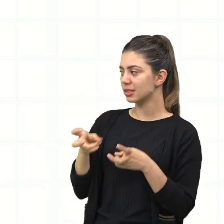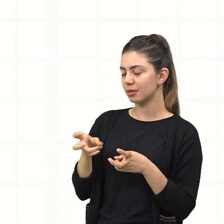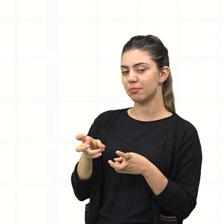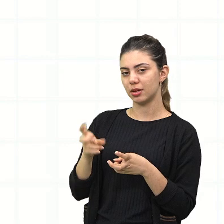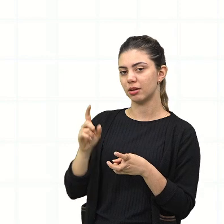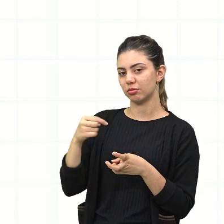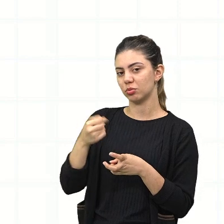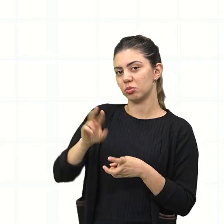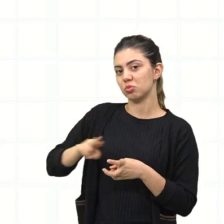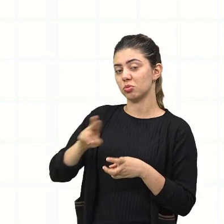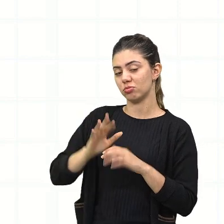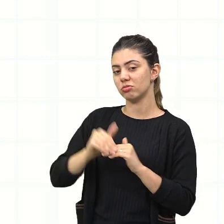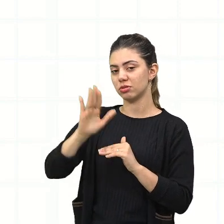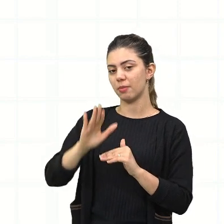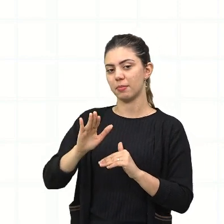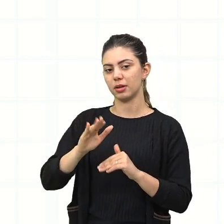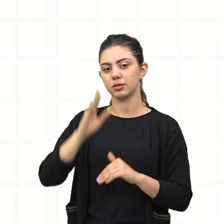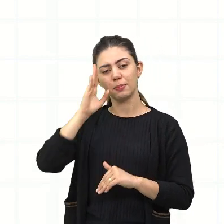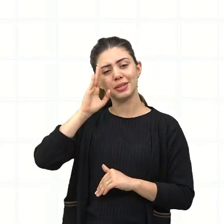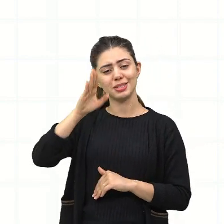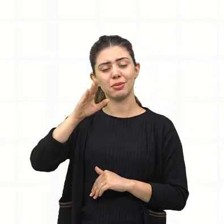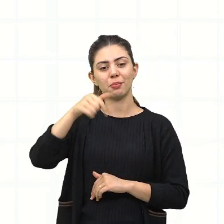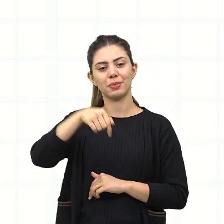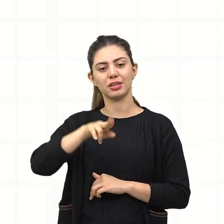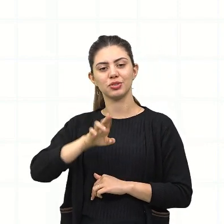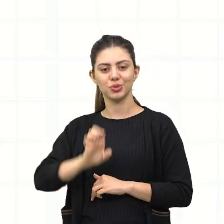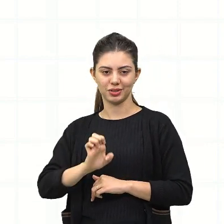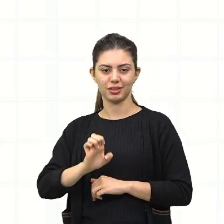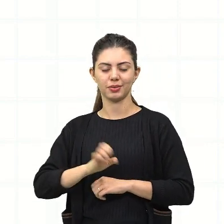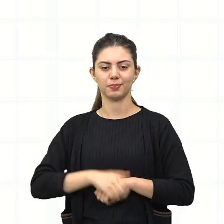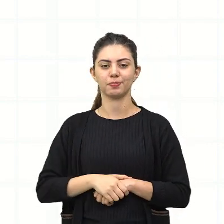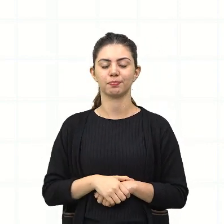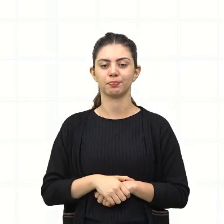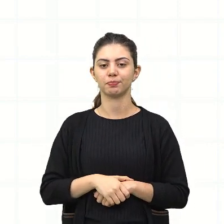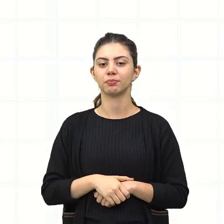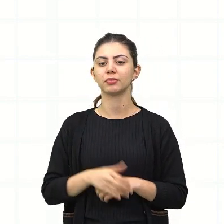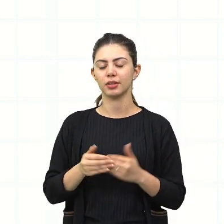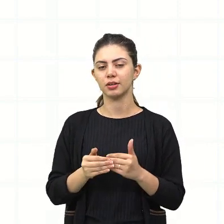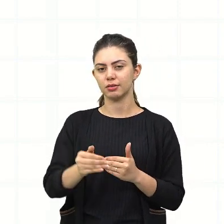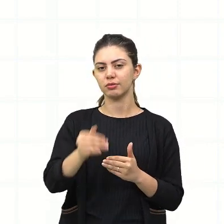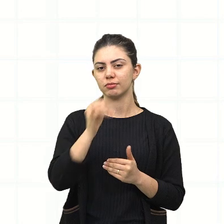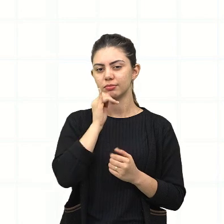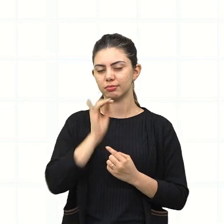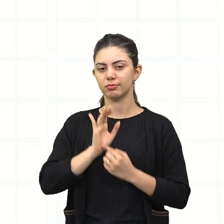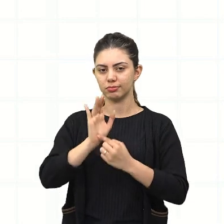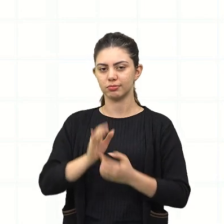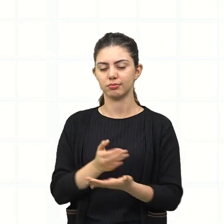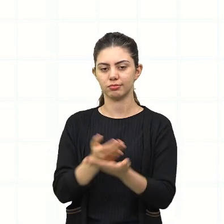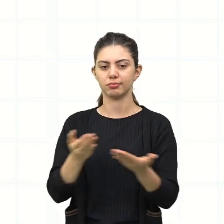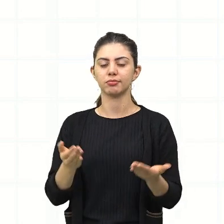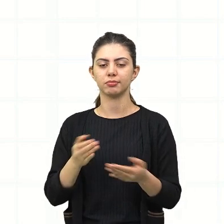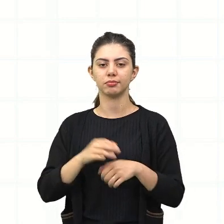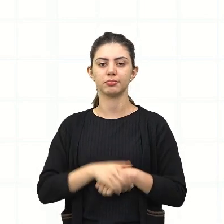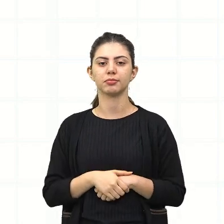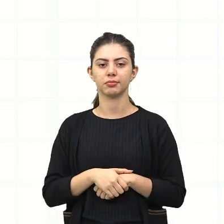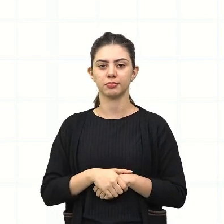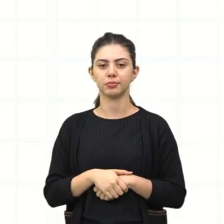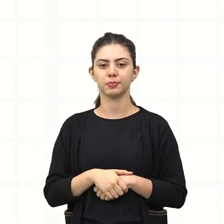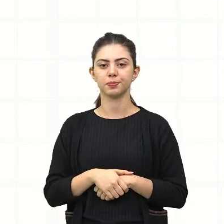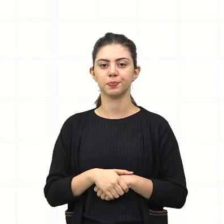aqui, principalmente o pronome relativo que. E a gente vai ver como ele costuma aparecer em algumas sentenças.